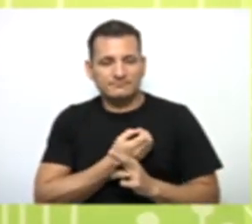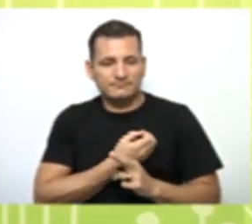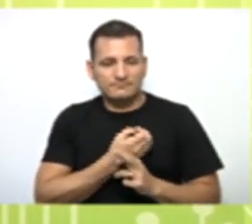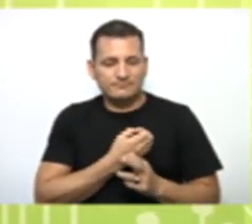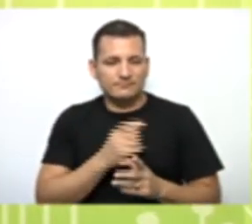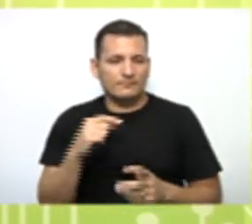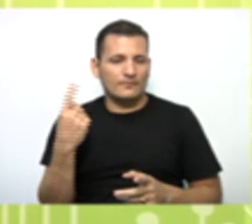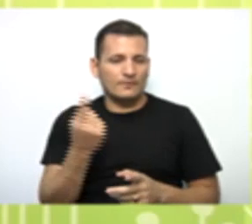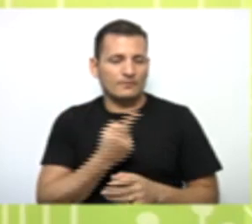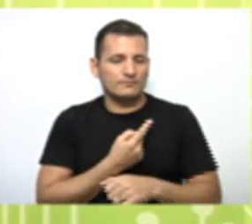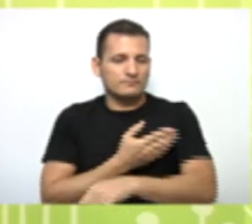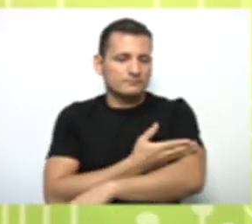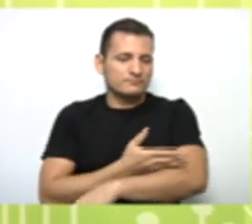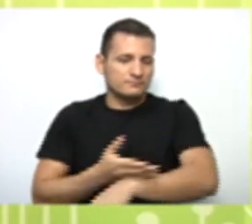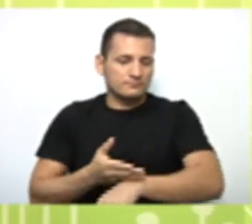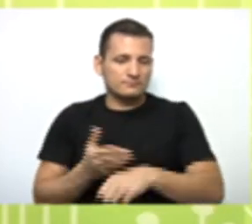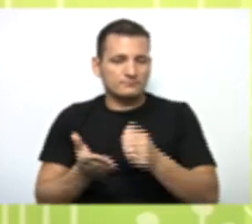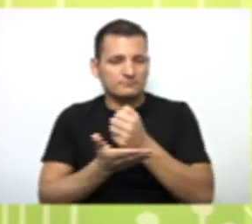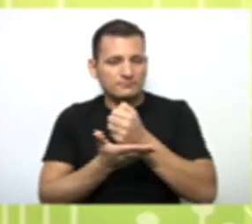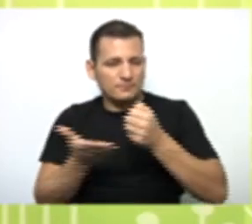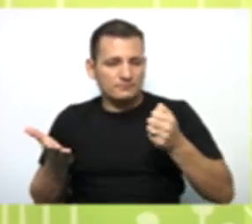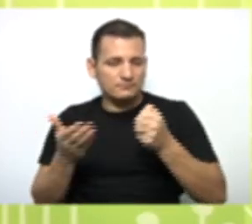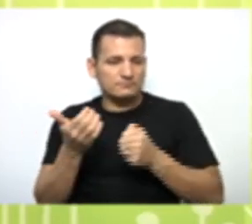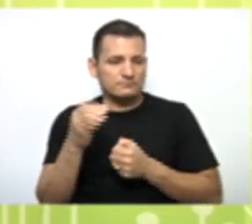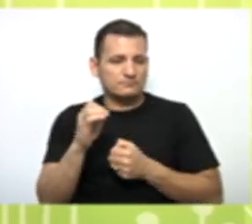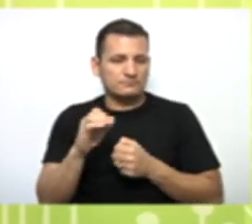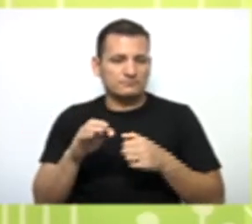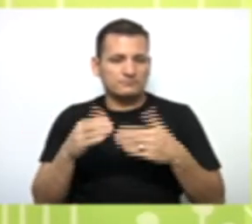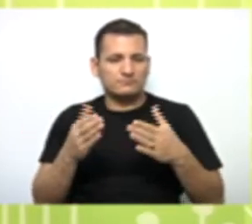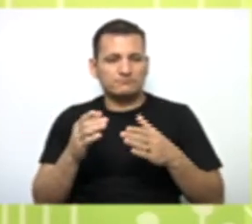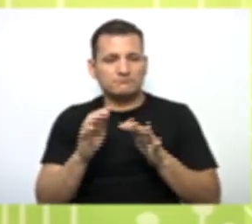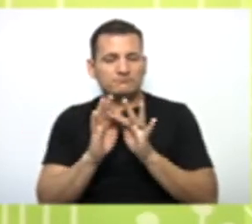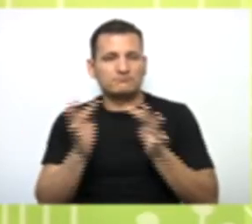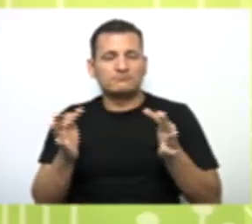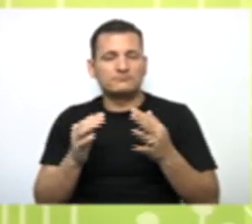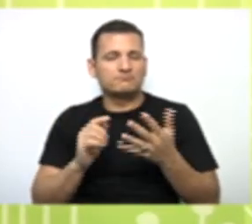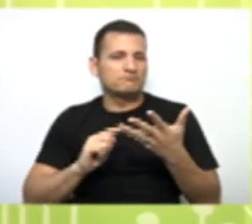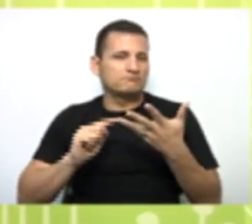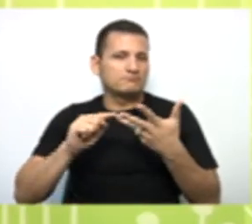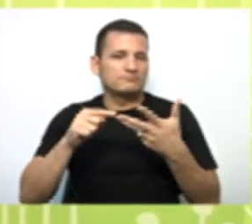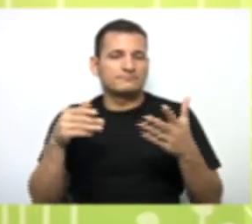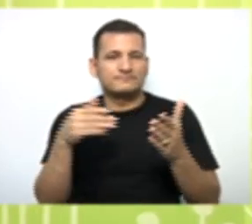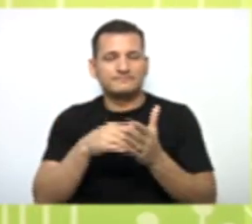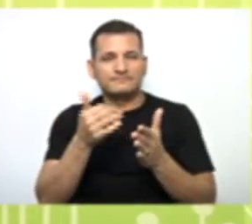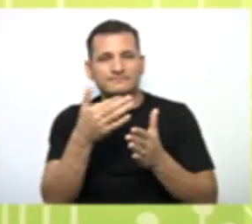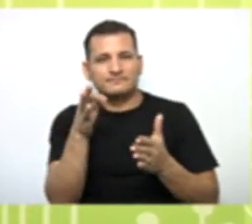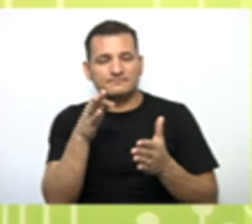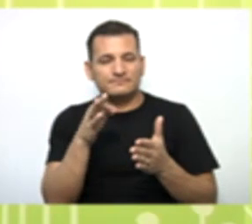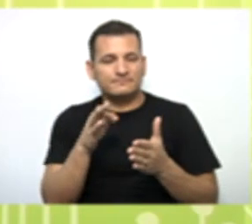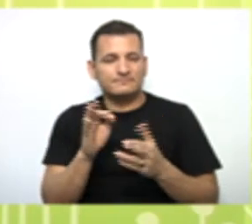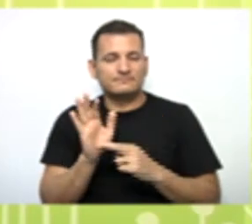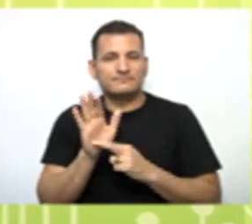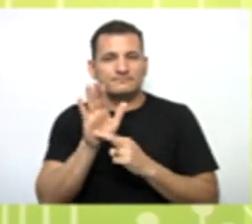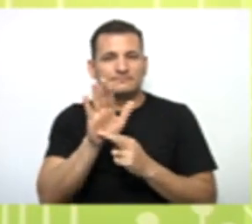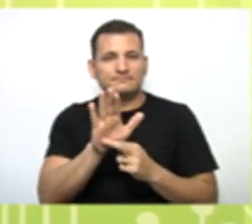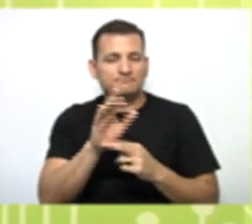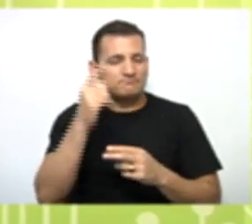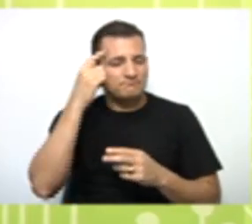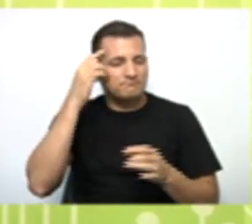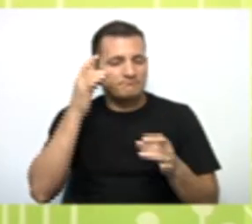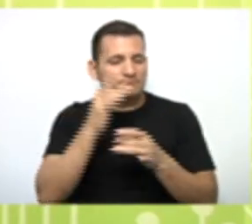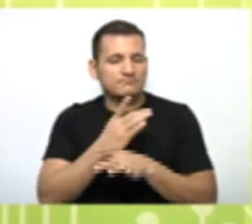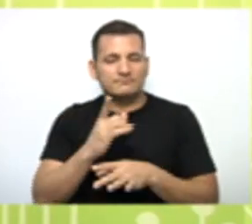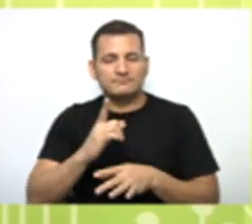estamos acostumados com a base 10. Então fica, é muito simples, conte até 10. Faz, a representação está muito fresca na nossa